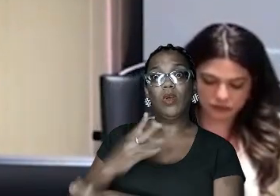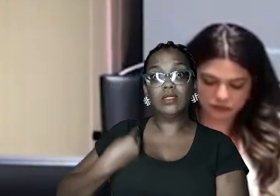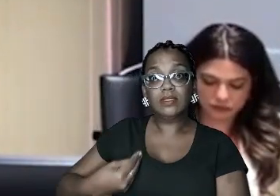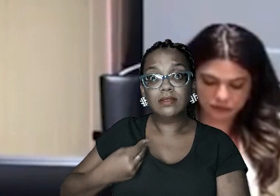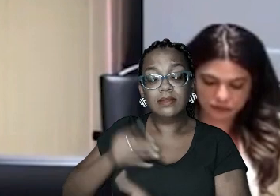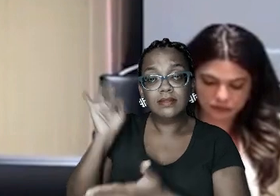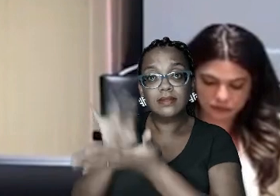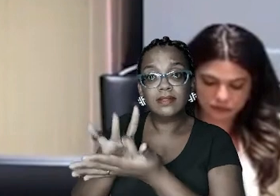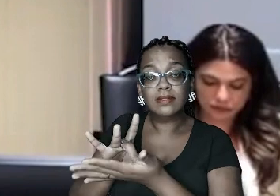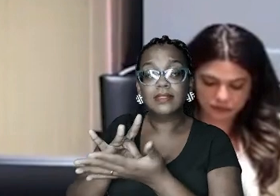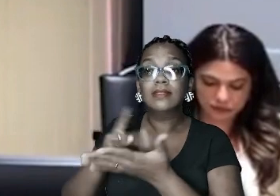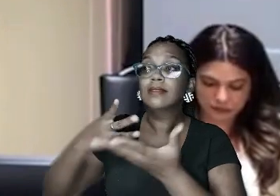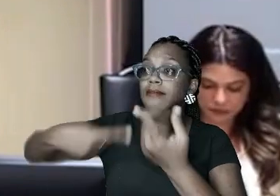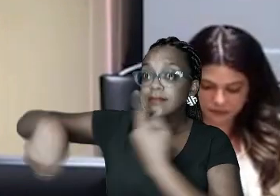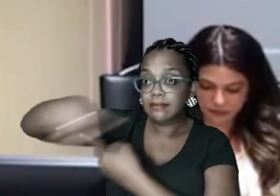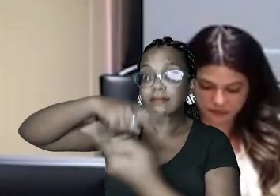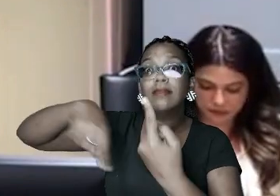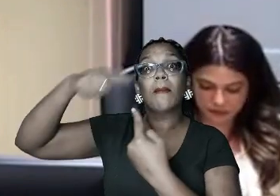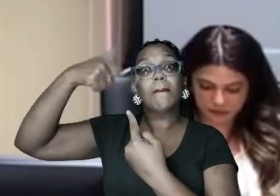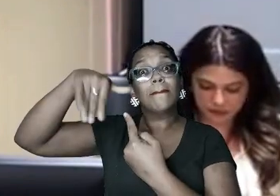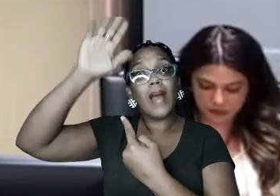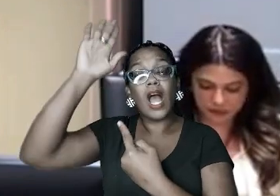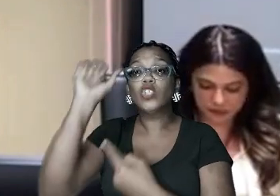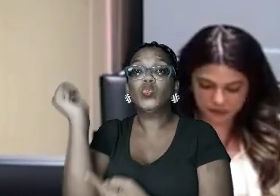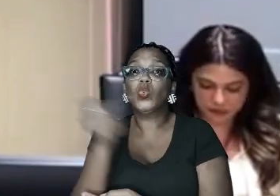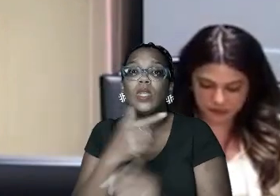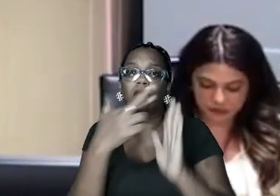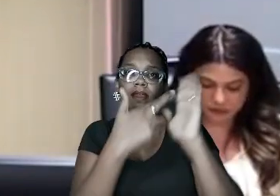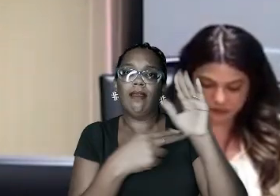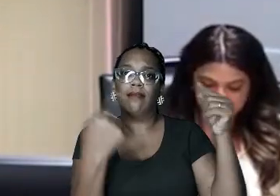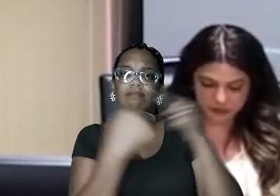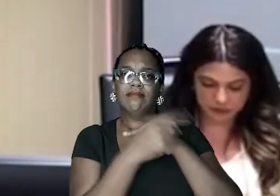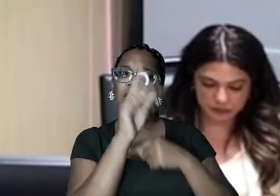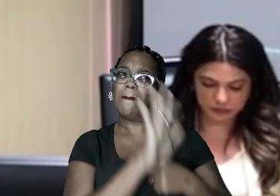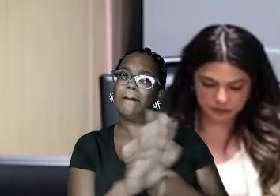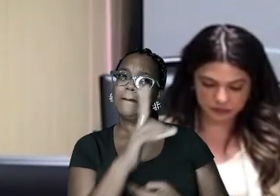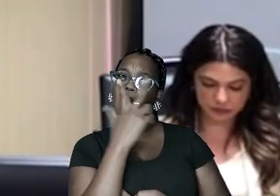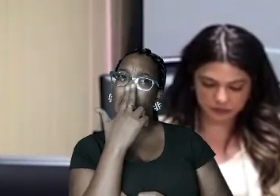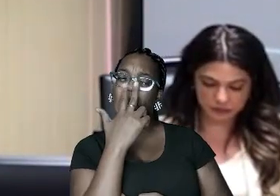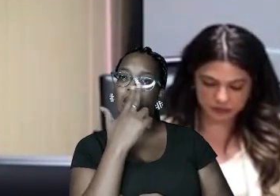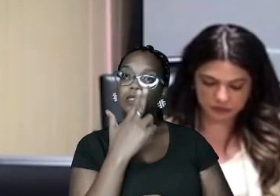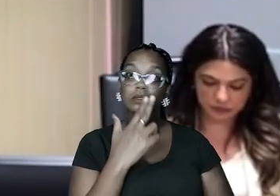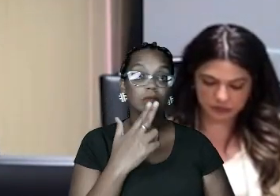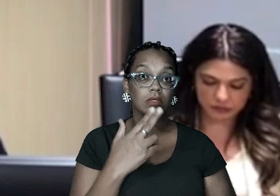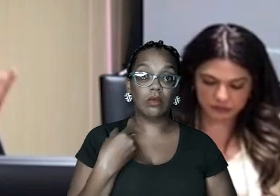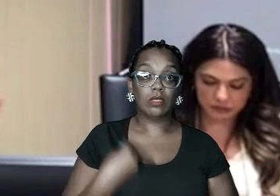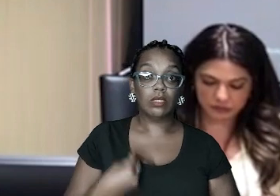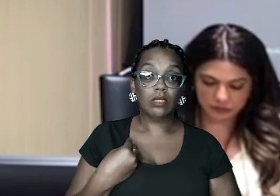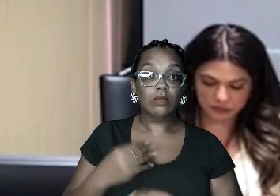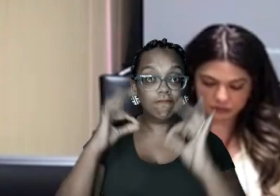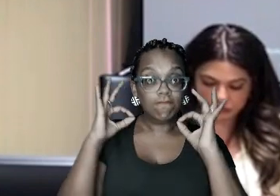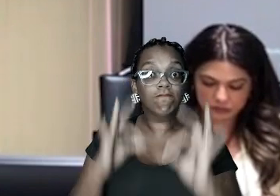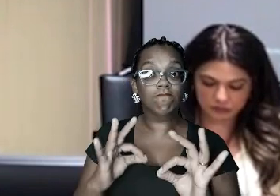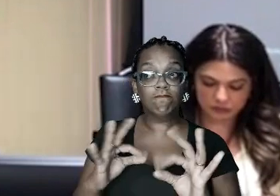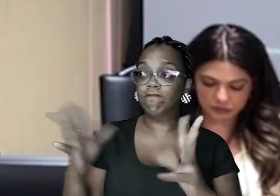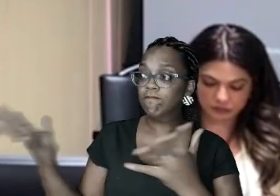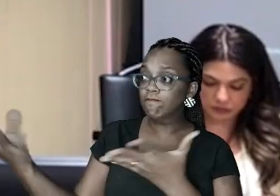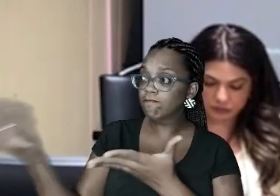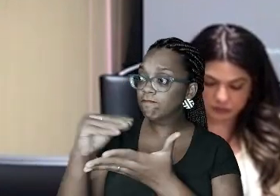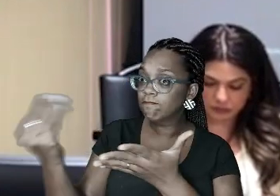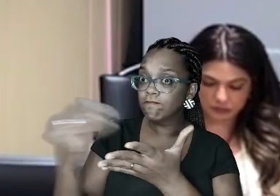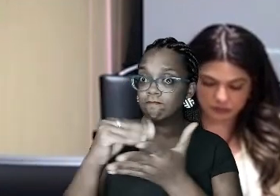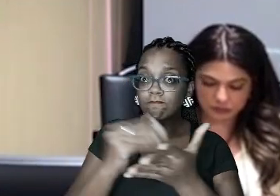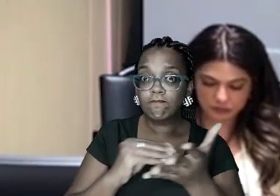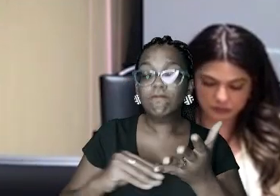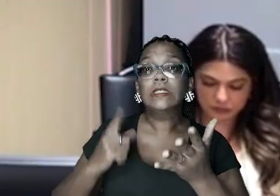a um escrito algo que já está posto na realidade e que envolve mais do que uma irregularidade formar uma aparência de irregularidade envolve